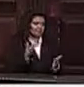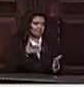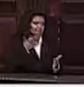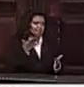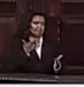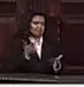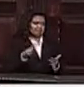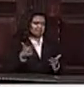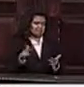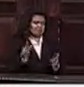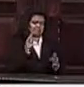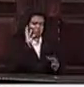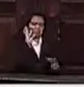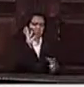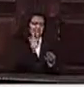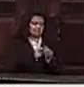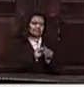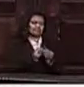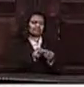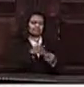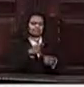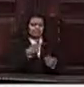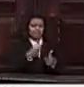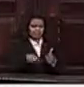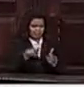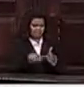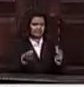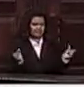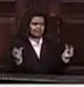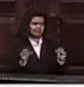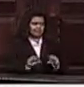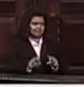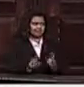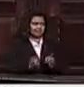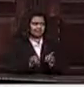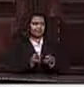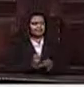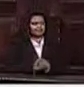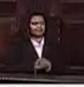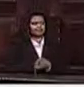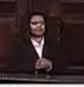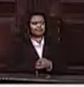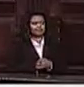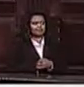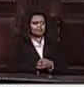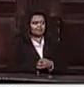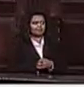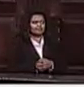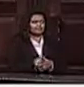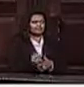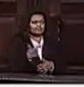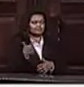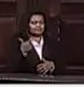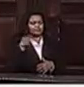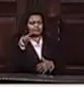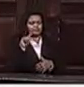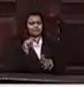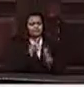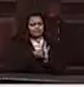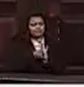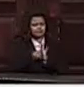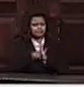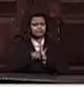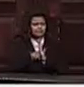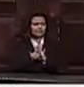é que a Baixada Fluminense conta apenas com 13 municípios. E a questão da letalidade violenta,